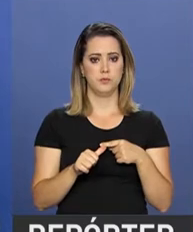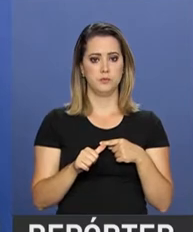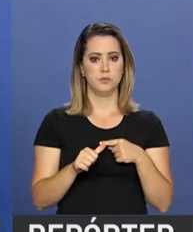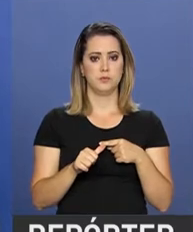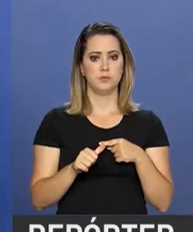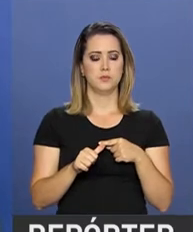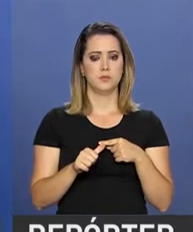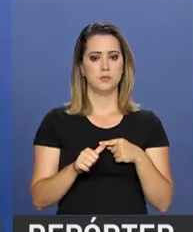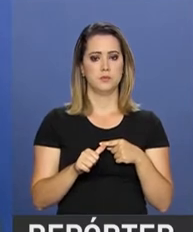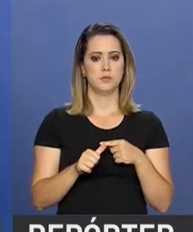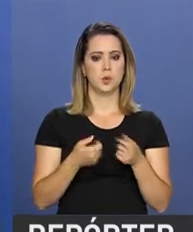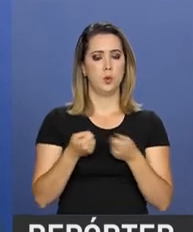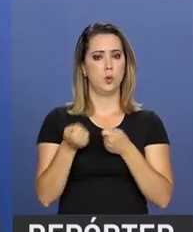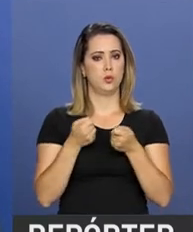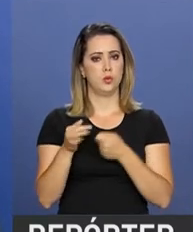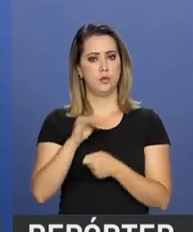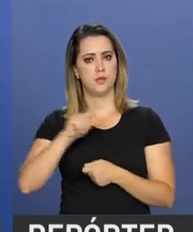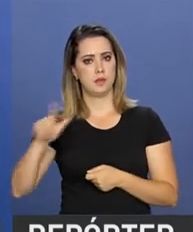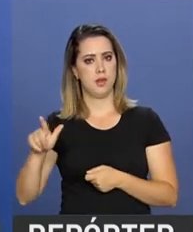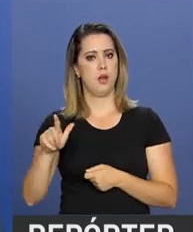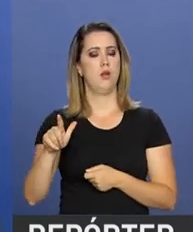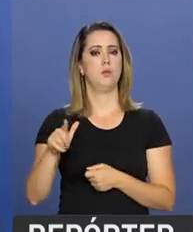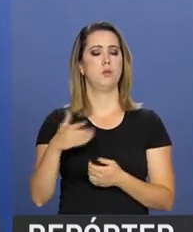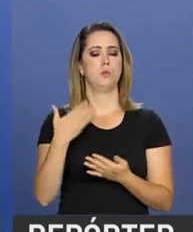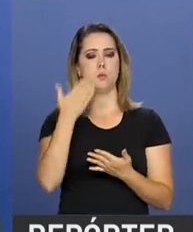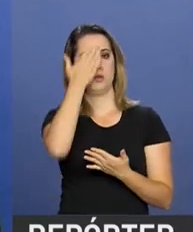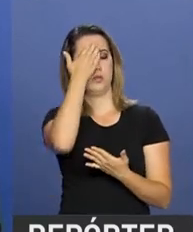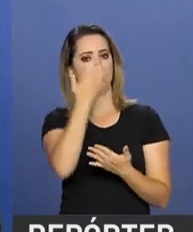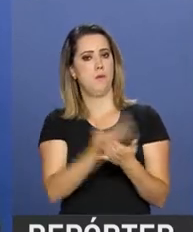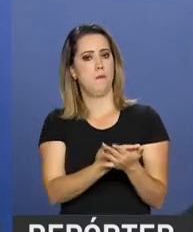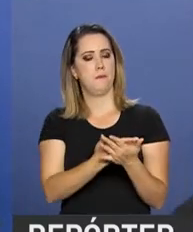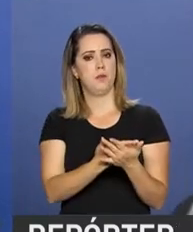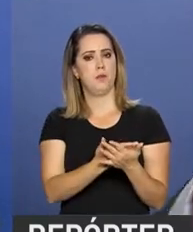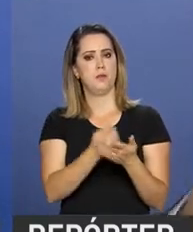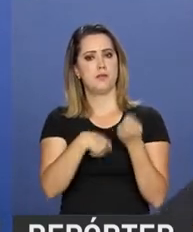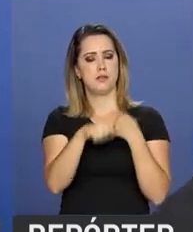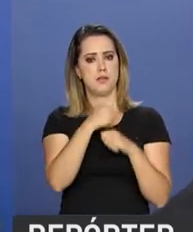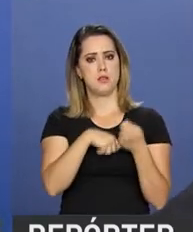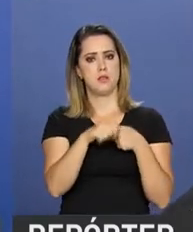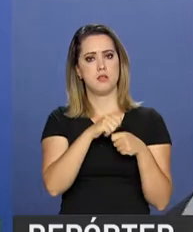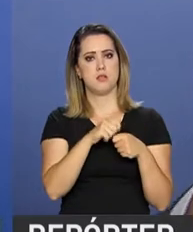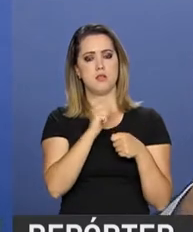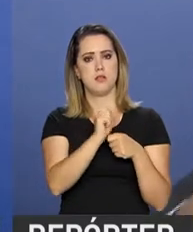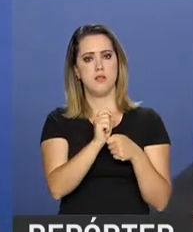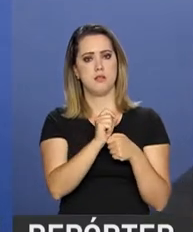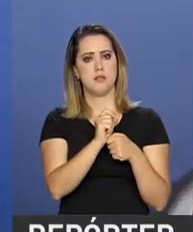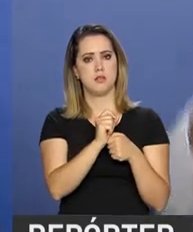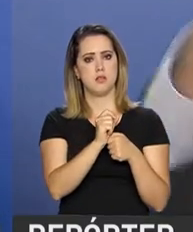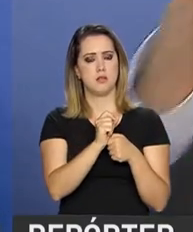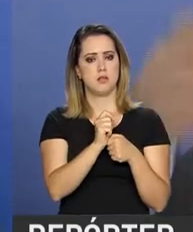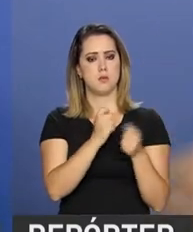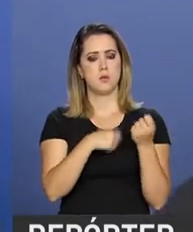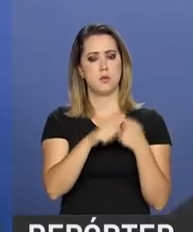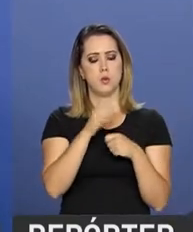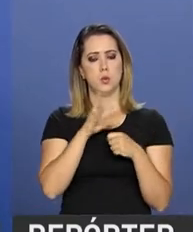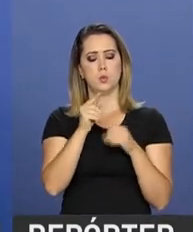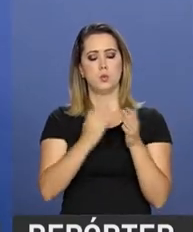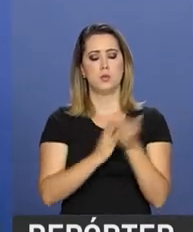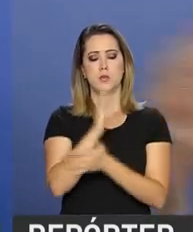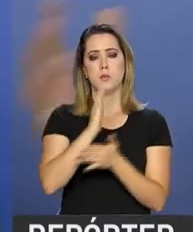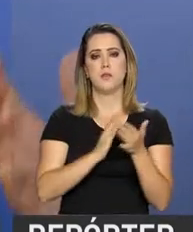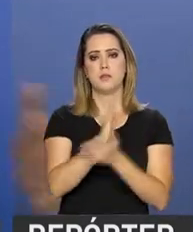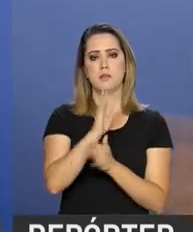dos seis navios cauã da confiança que a economia passou a ter com todos os projetos aprovados é